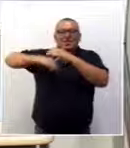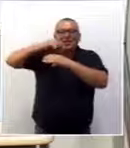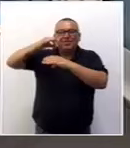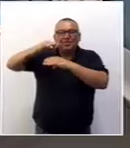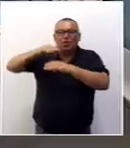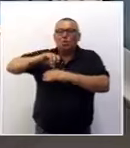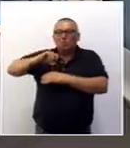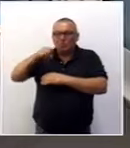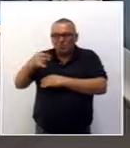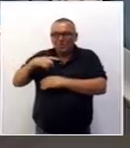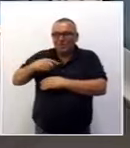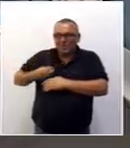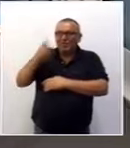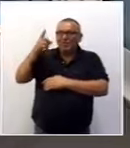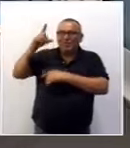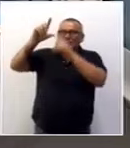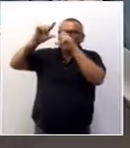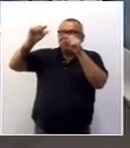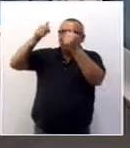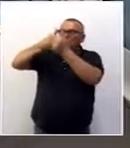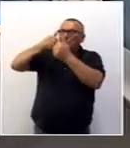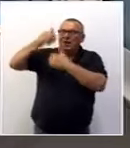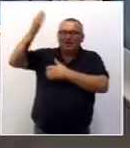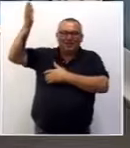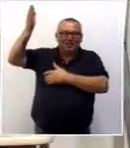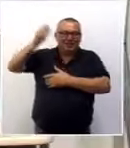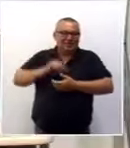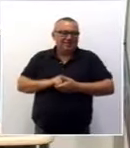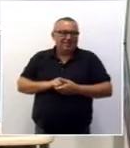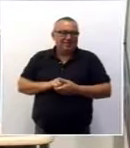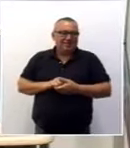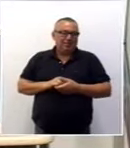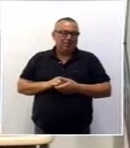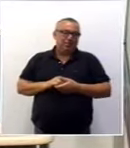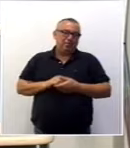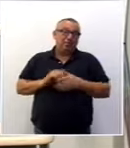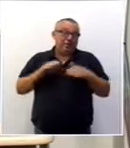oportunidade de estar no espaço, perto do espaço, né? Então,